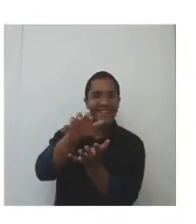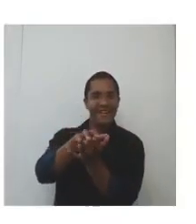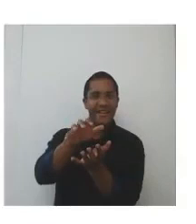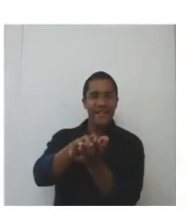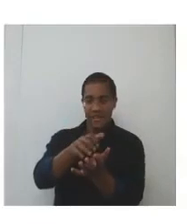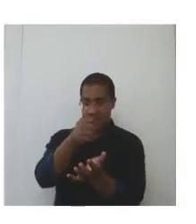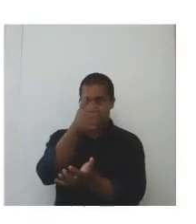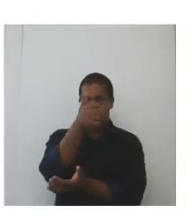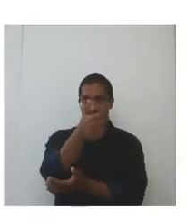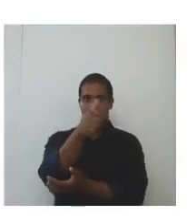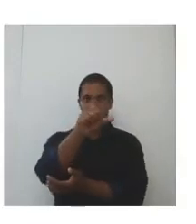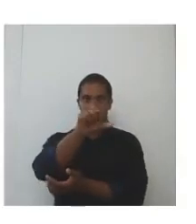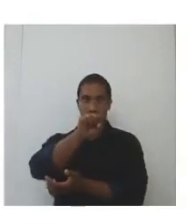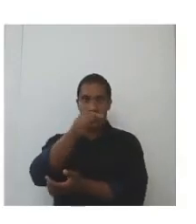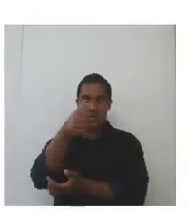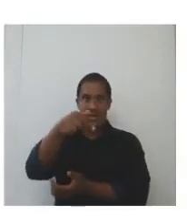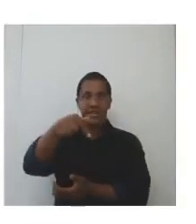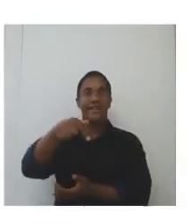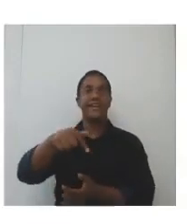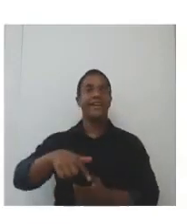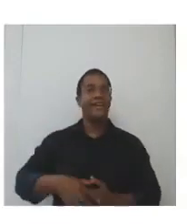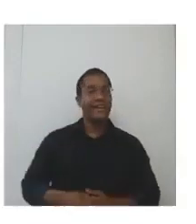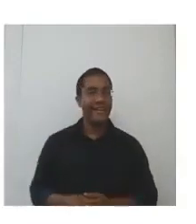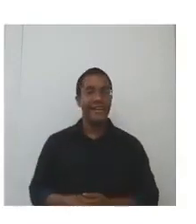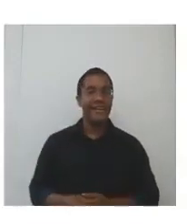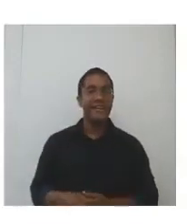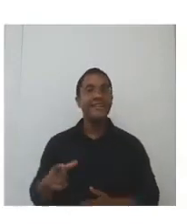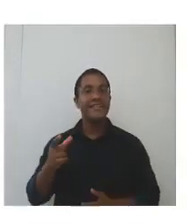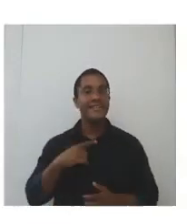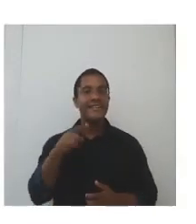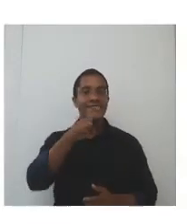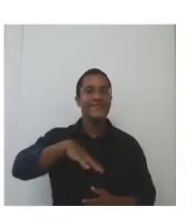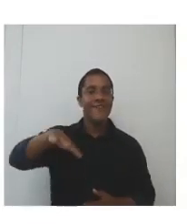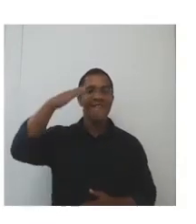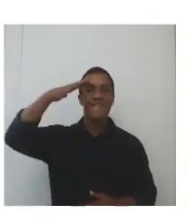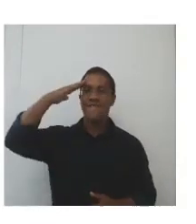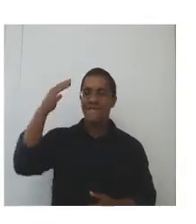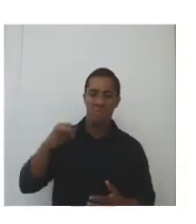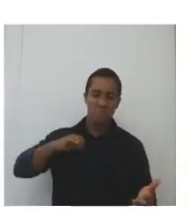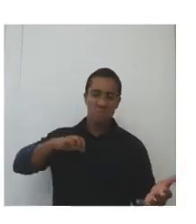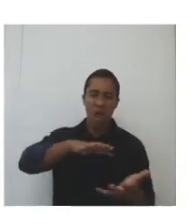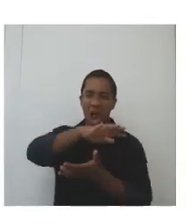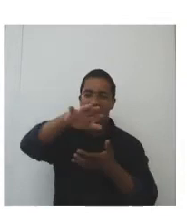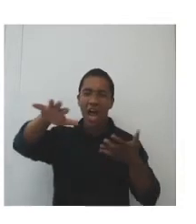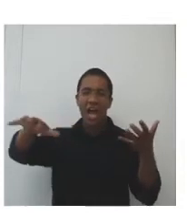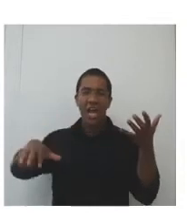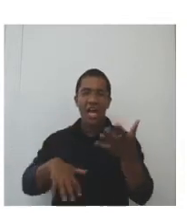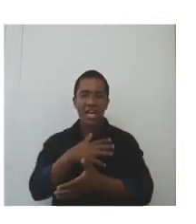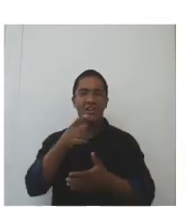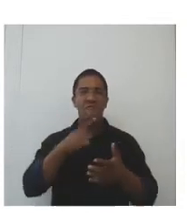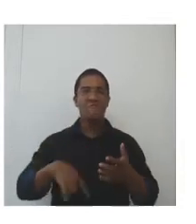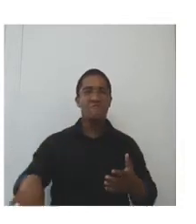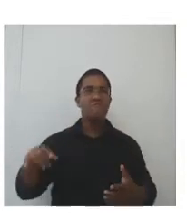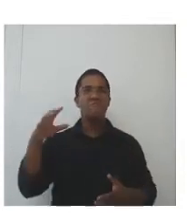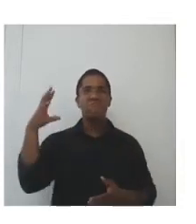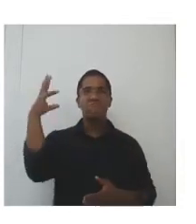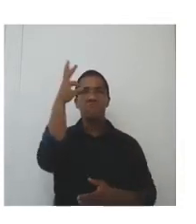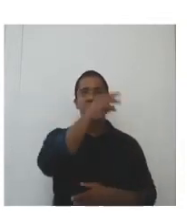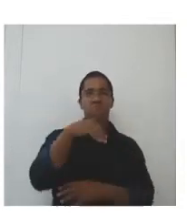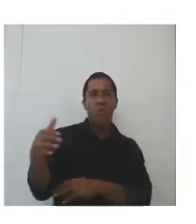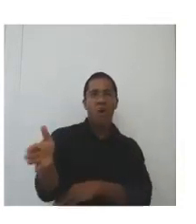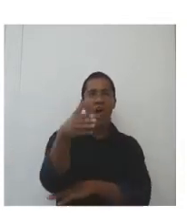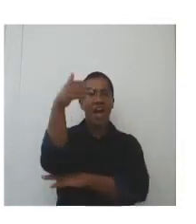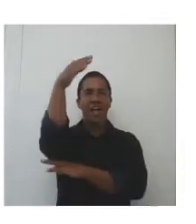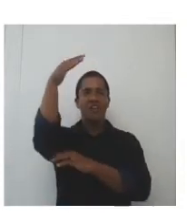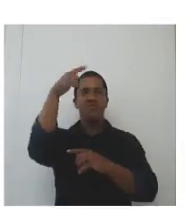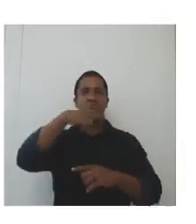de 1817. Tá lá a nossa famosa revolução com a nossa linda bandeira que nos